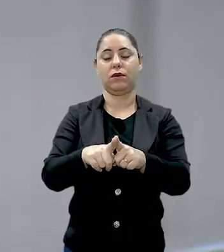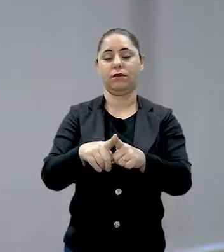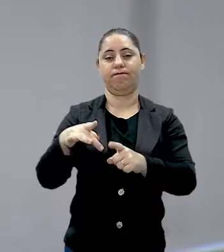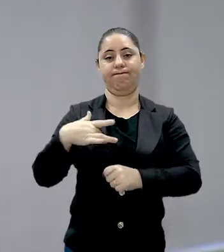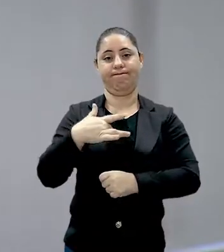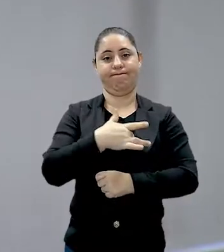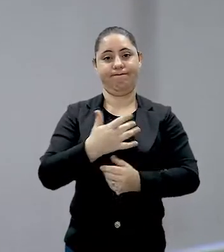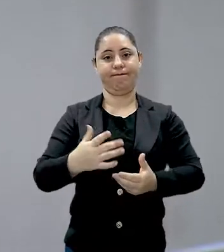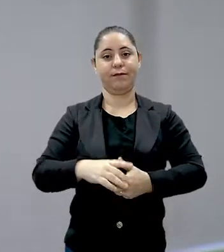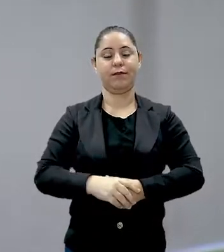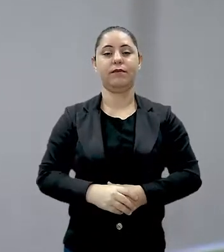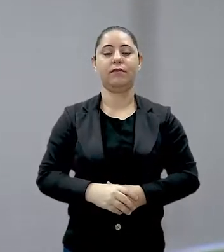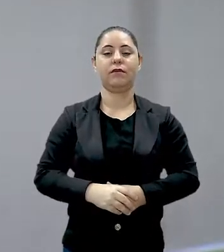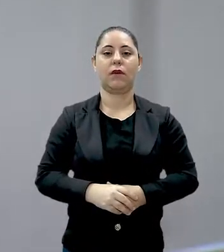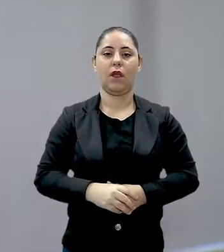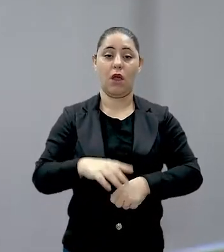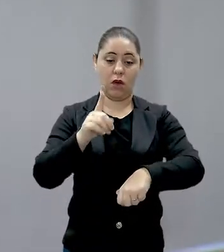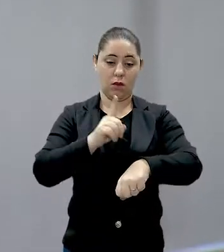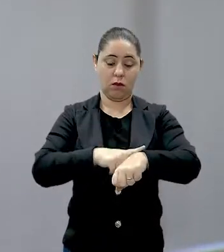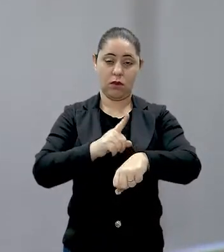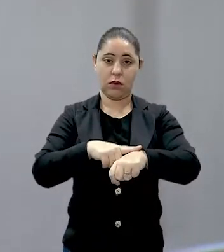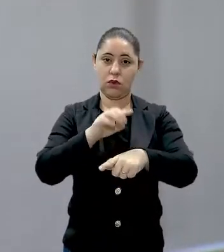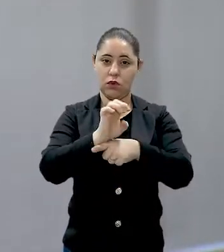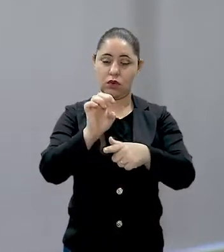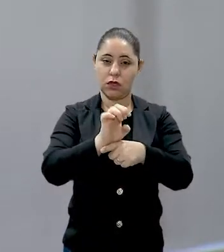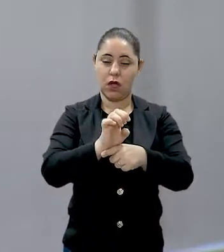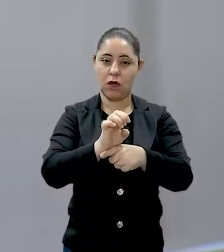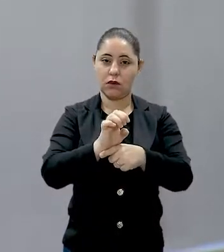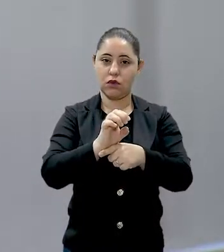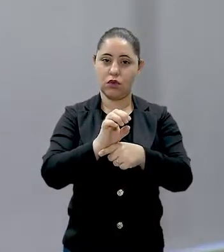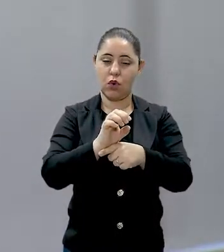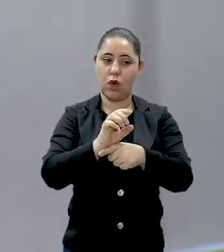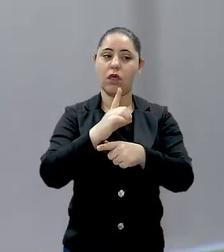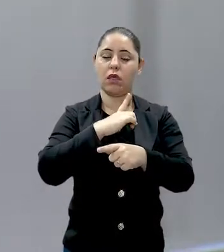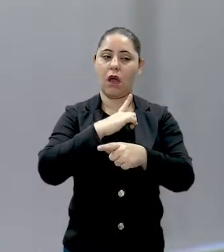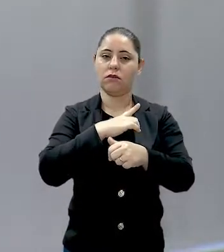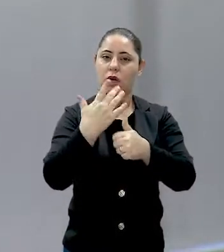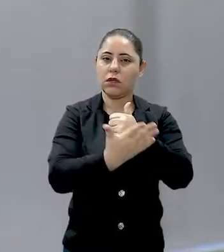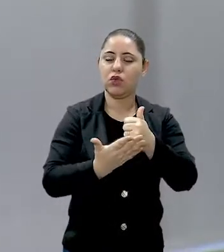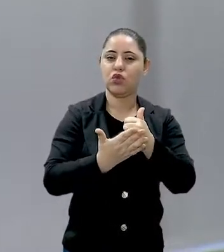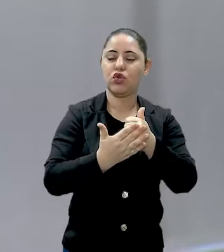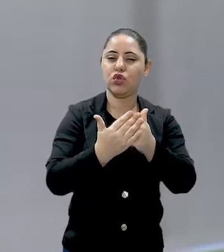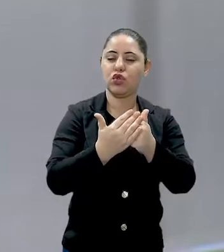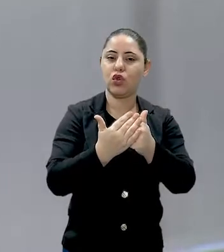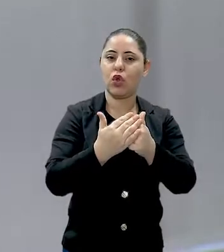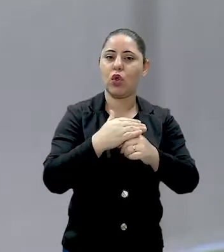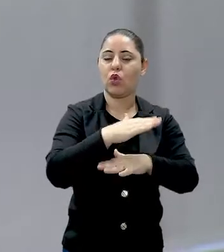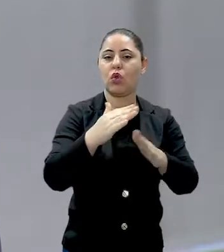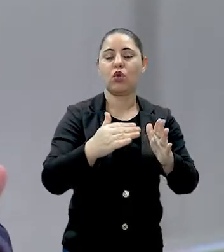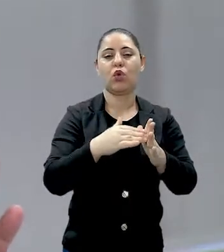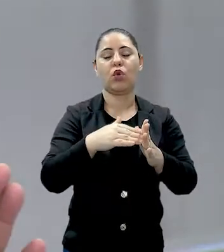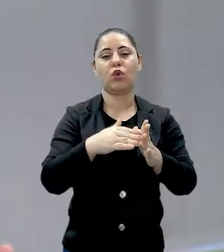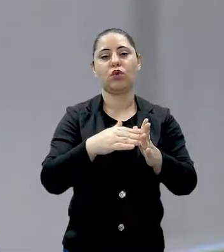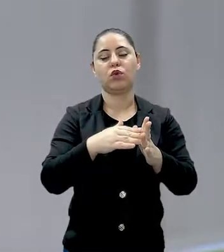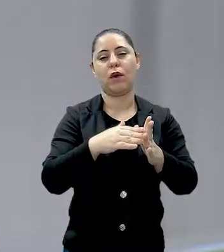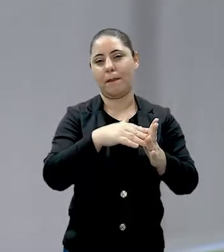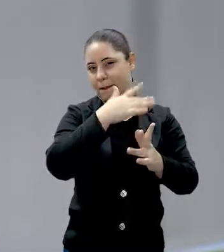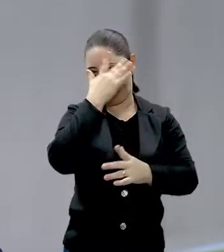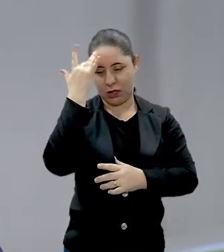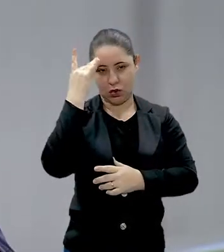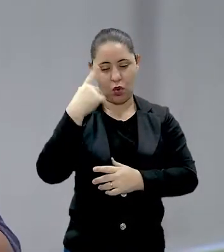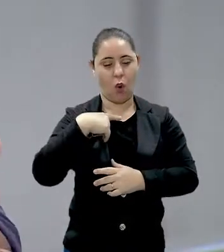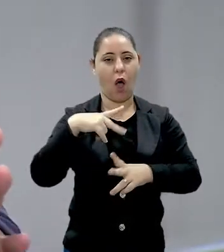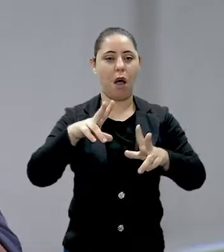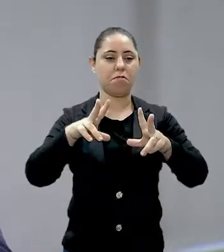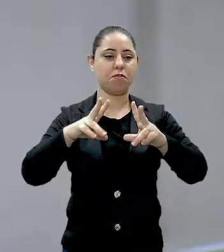médica, uma assistência de saúde. A partir do momento que o Estado minimamente garante isso para todo cidadão, daí para frente é com cada um,